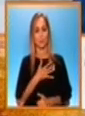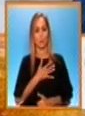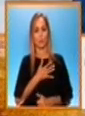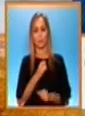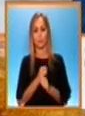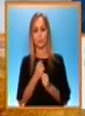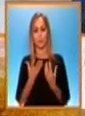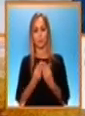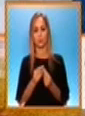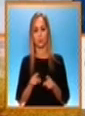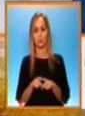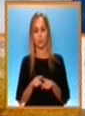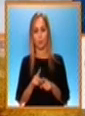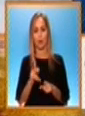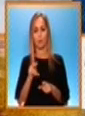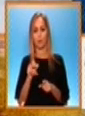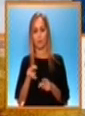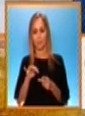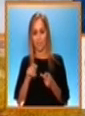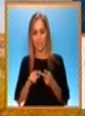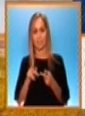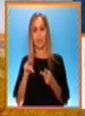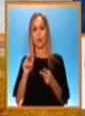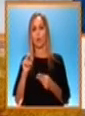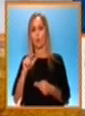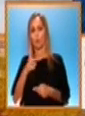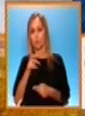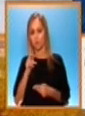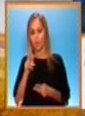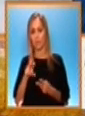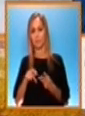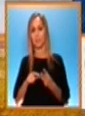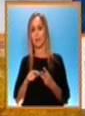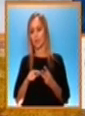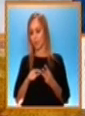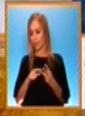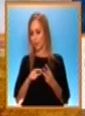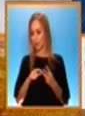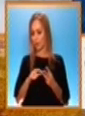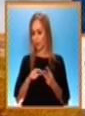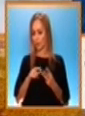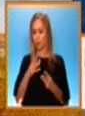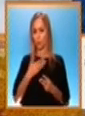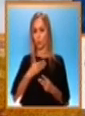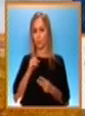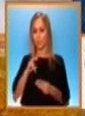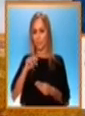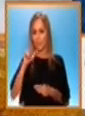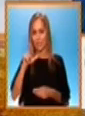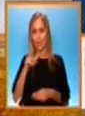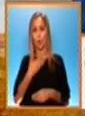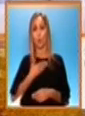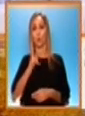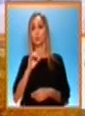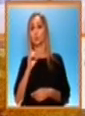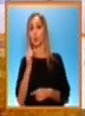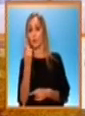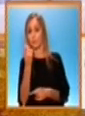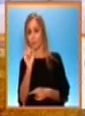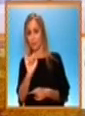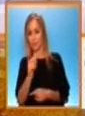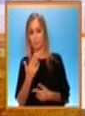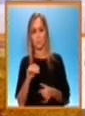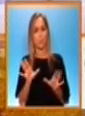com o meu irmão, adoro trabalhar com a Vanessa, com o Walter, com o Daniel que está aí, com o Diogo que também, não está aí, pois também. É um grupo de